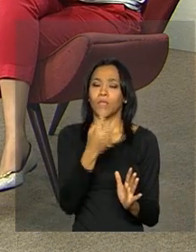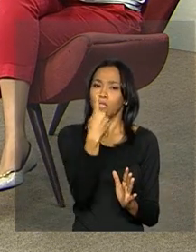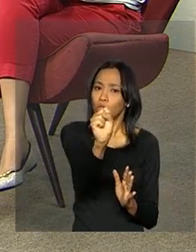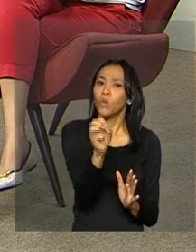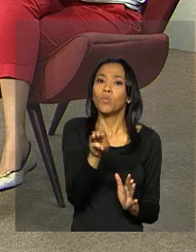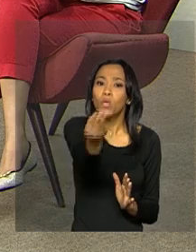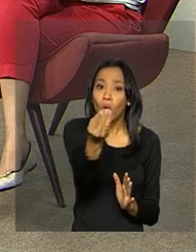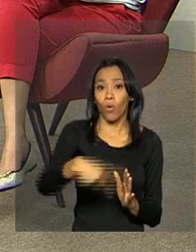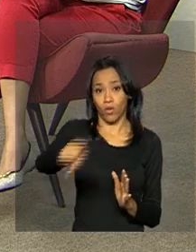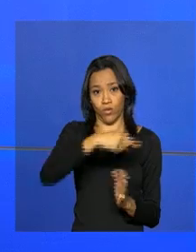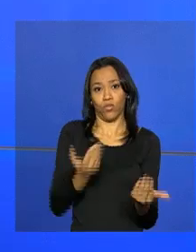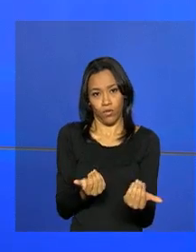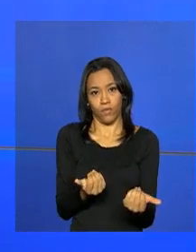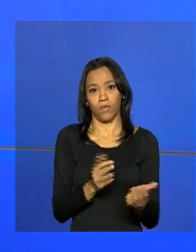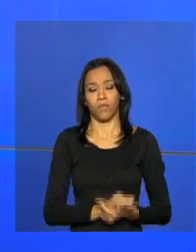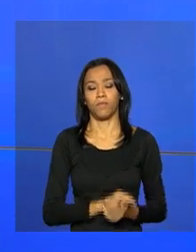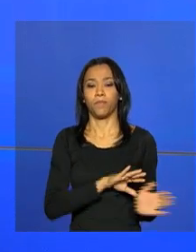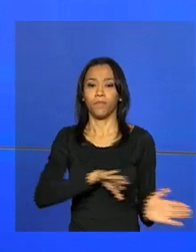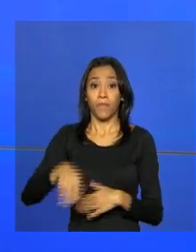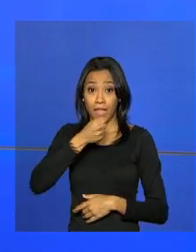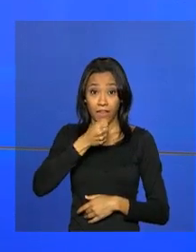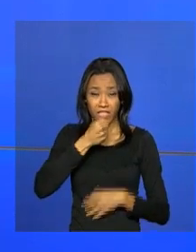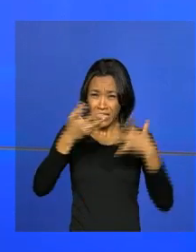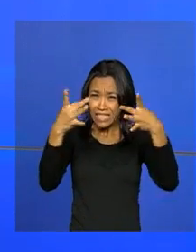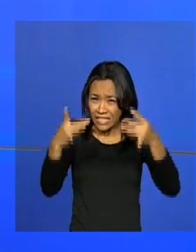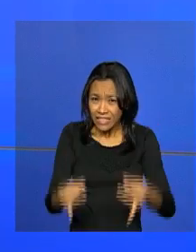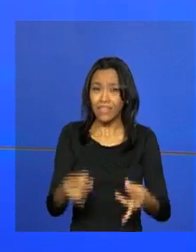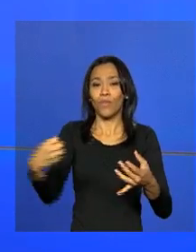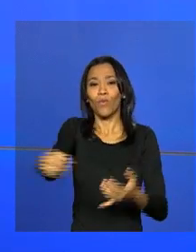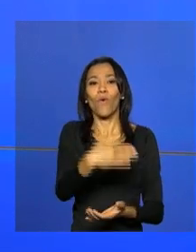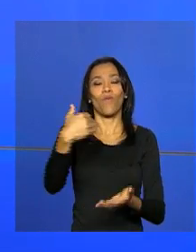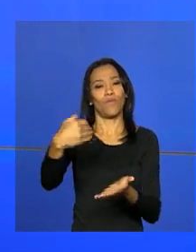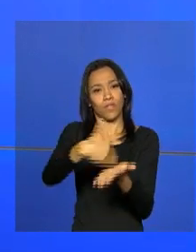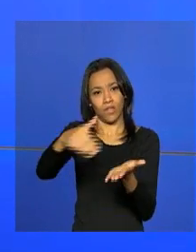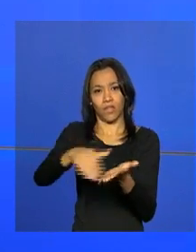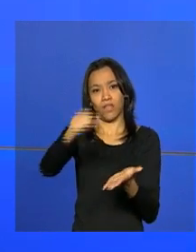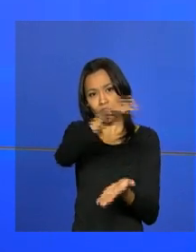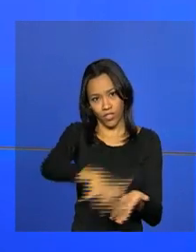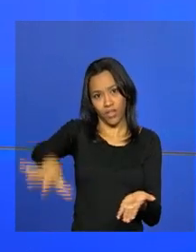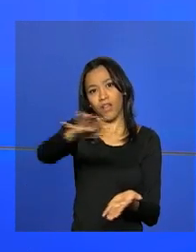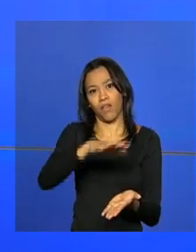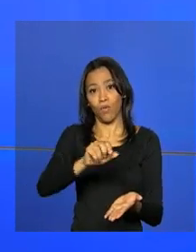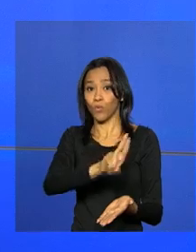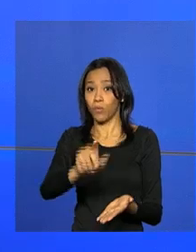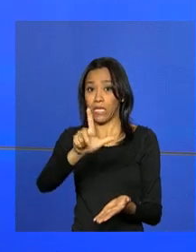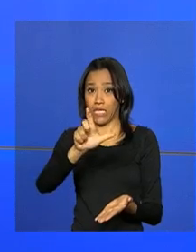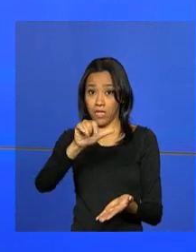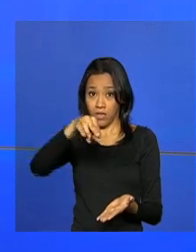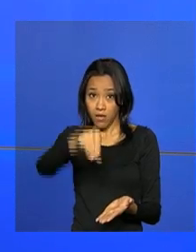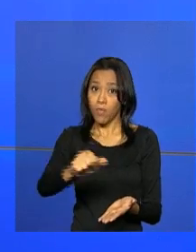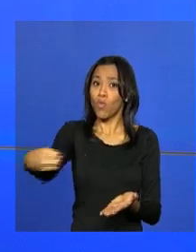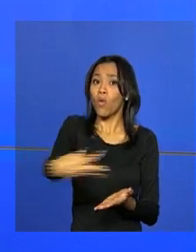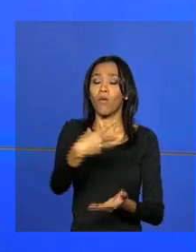programa chamado Identidade Jovem. A entrevista completa com o novo secretário nacional da Juventude, Jefferson Lima, sobre novas